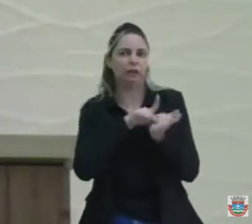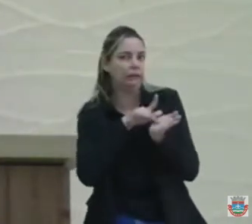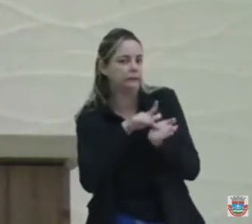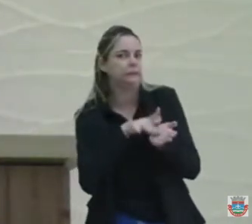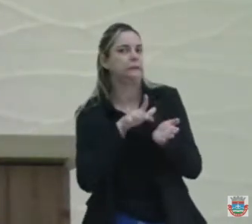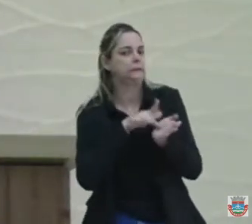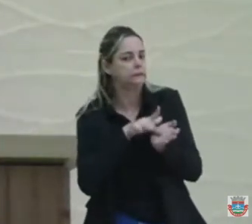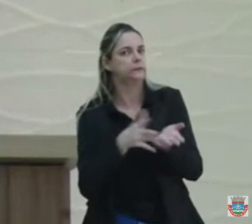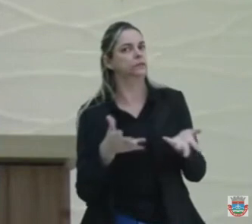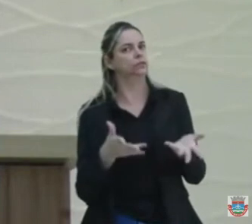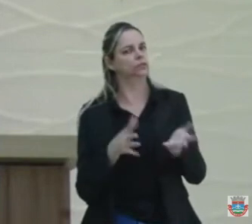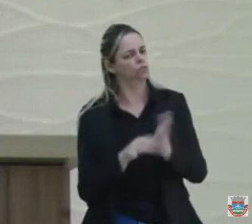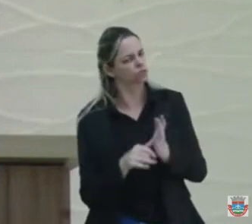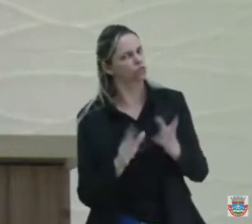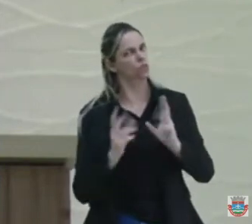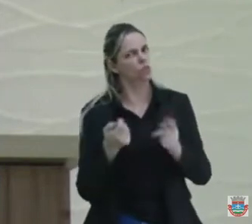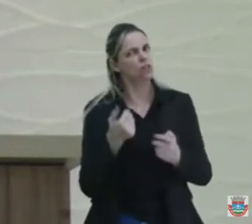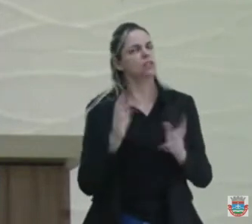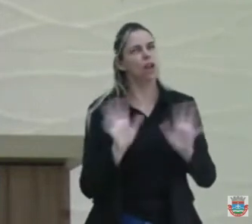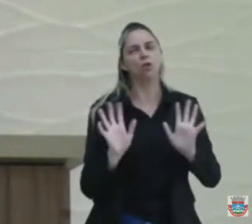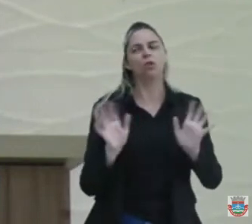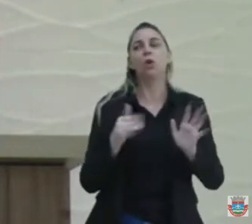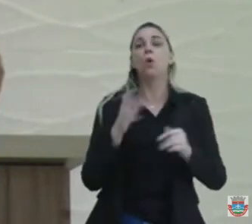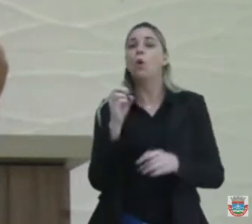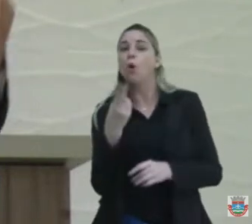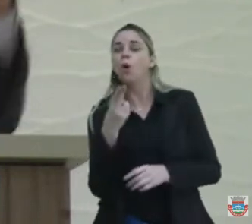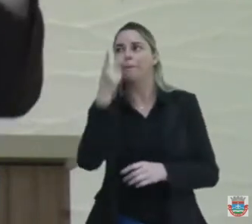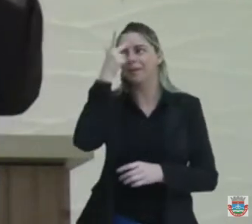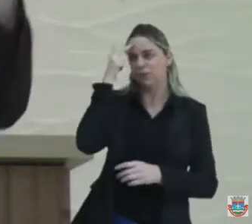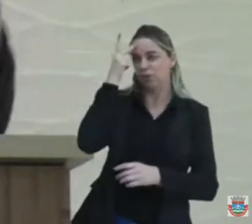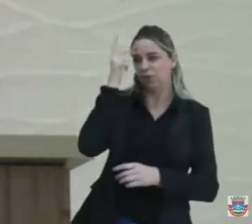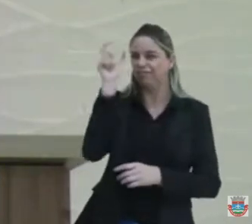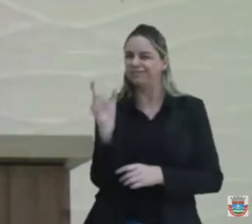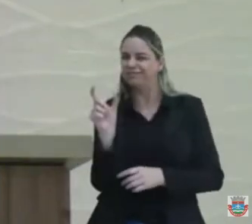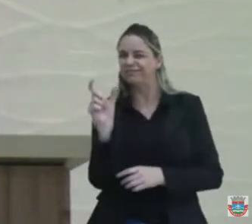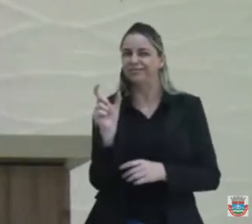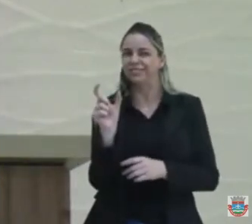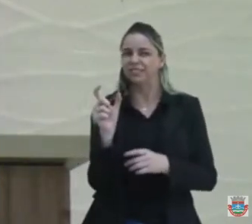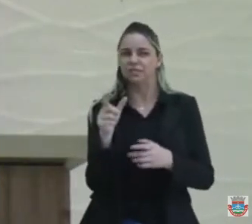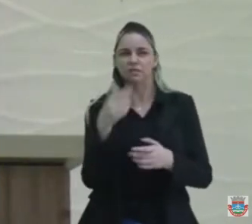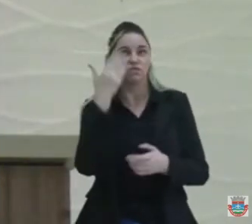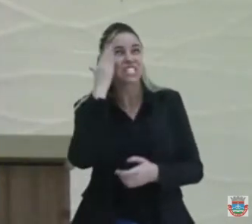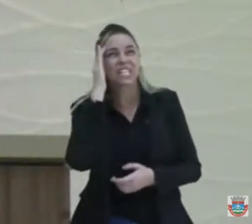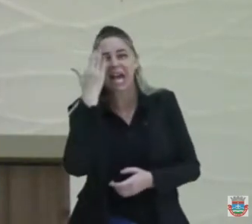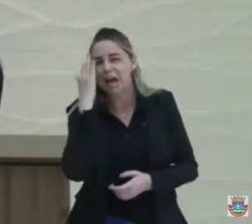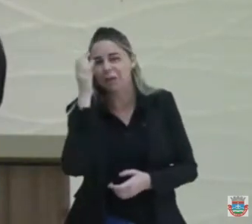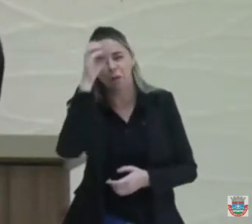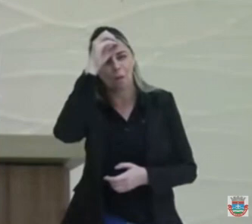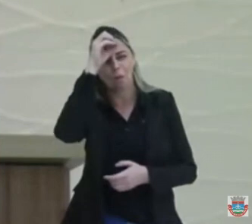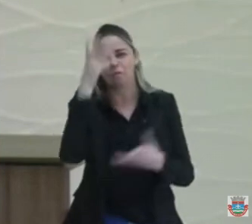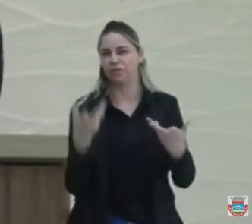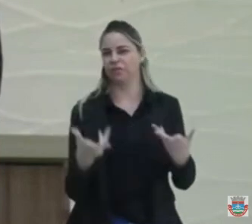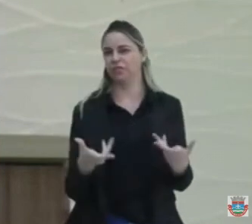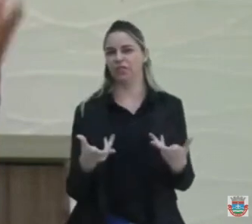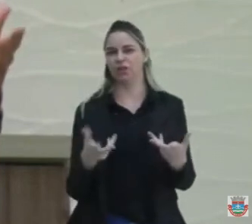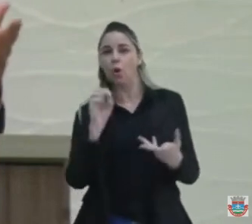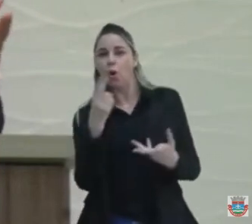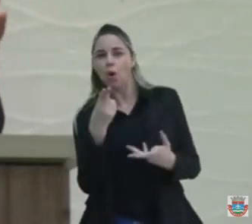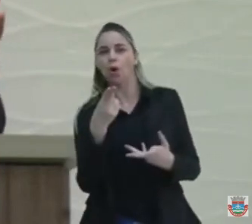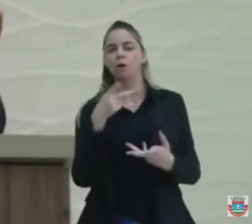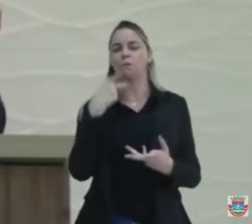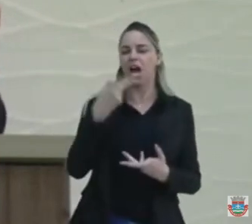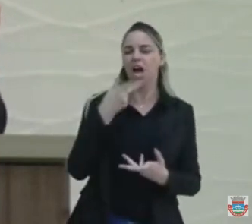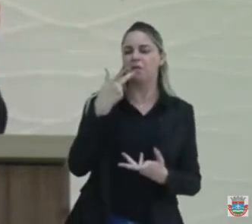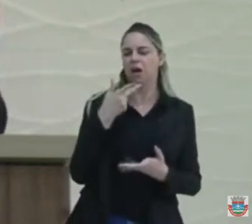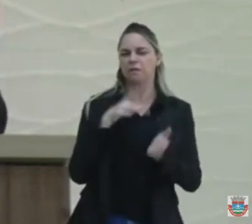que ou não têm instrução do que está dizendo, ou tem uma fala de má fé.